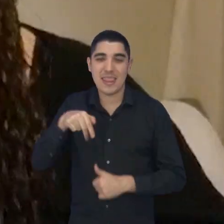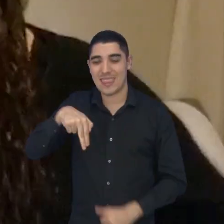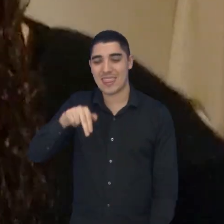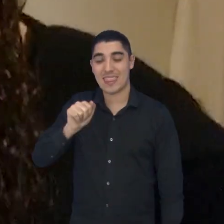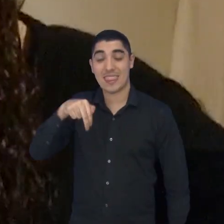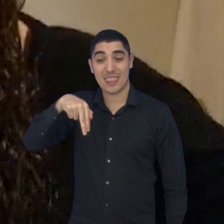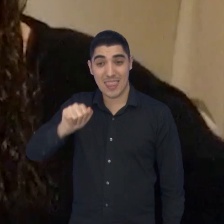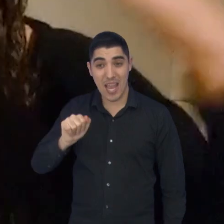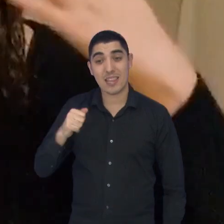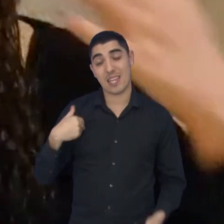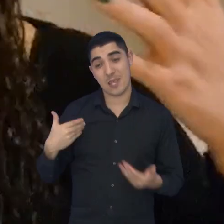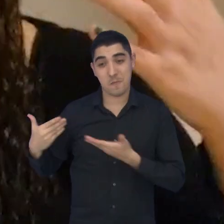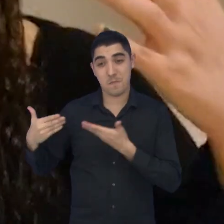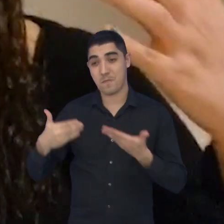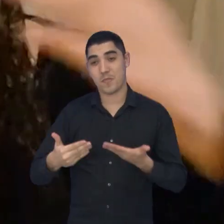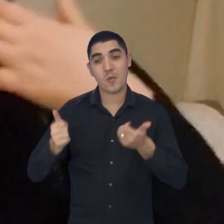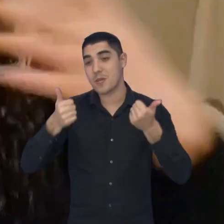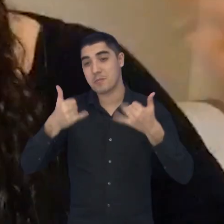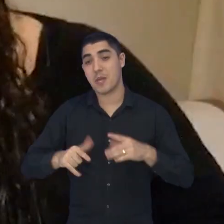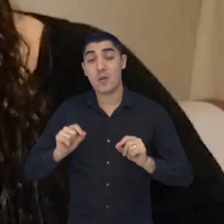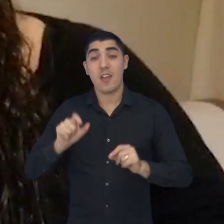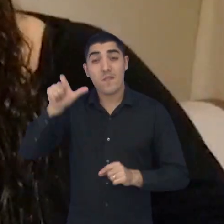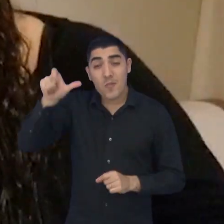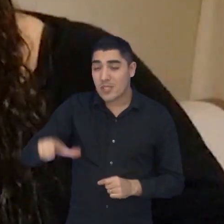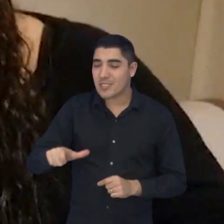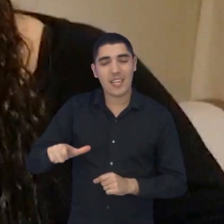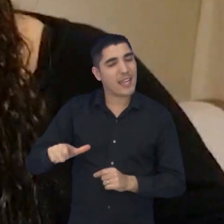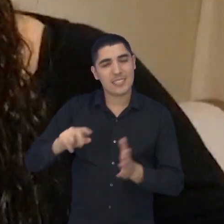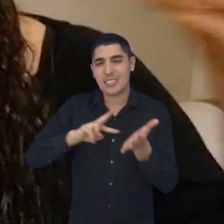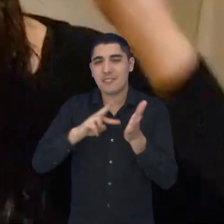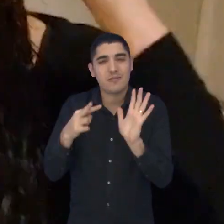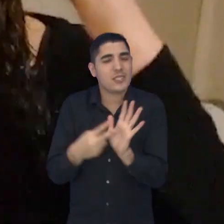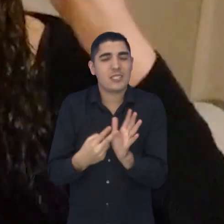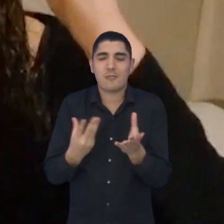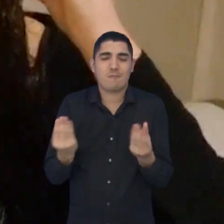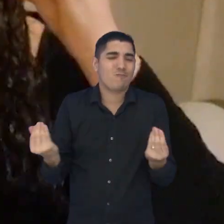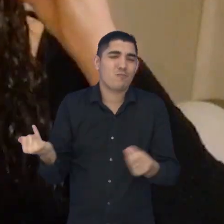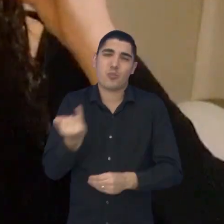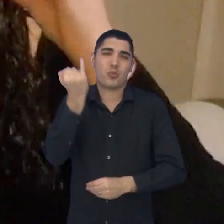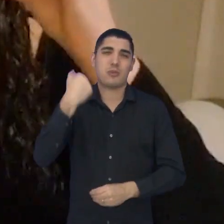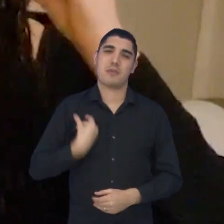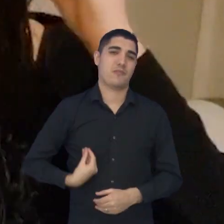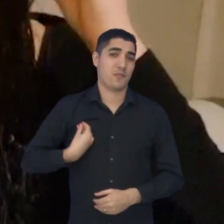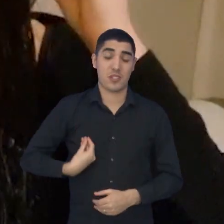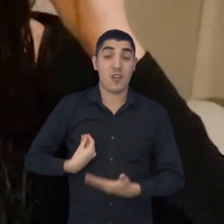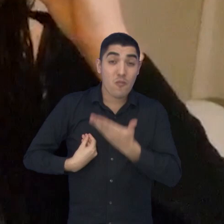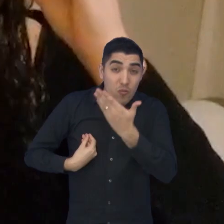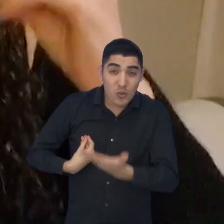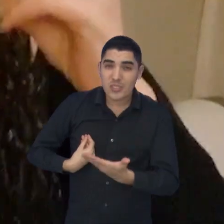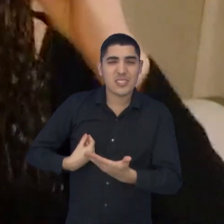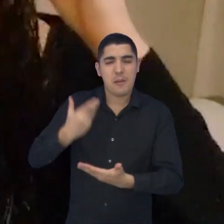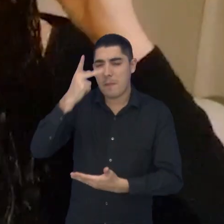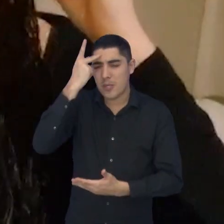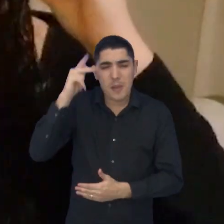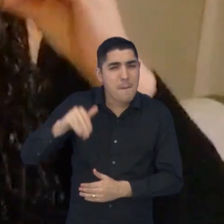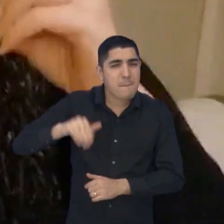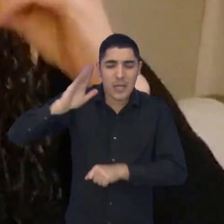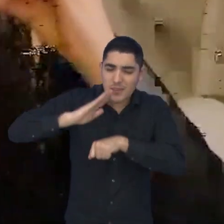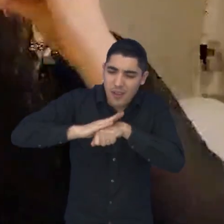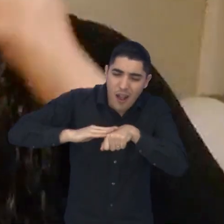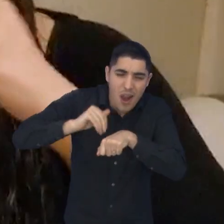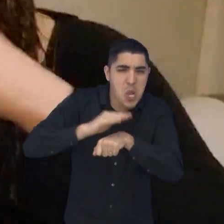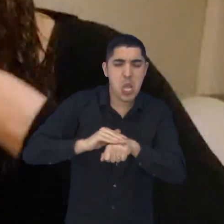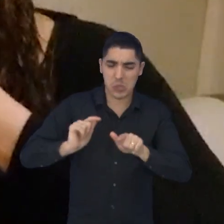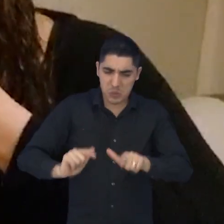um pouquinho pra ela o que ela significa pra gente e o que eu sinto por ela. Nana, você é uma das pessoas mais generosa,